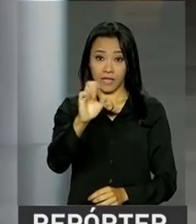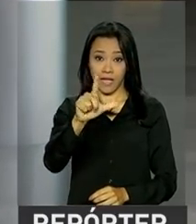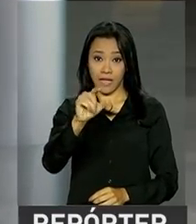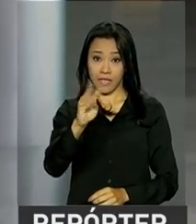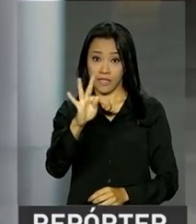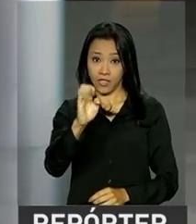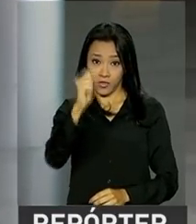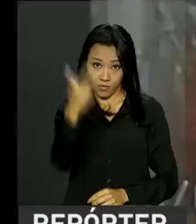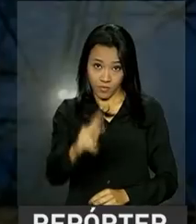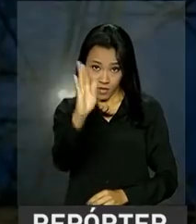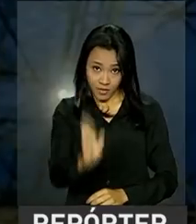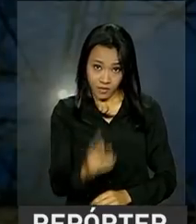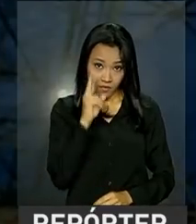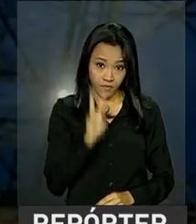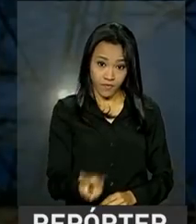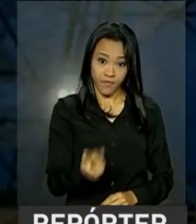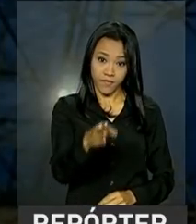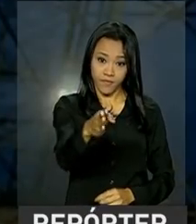ver